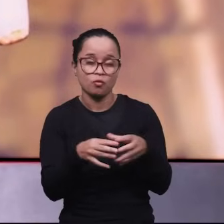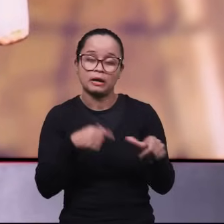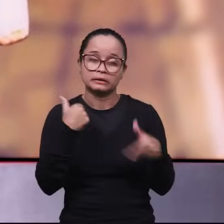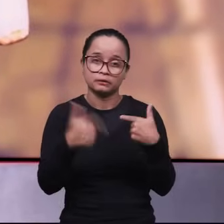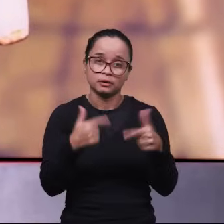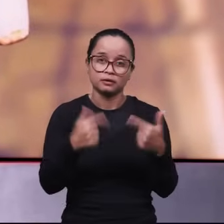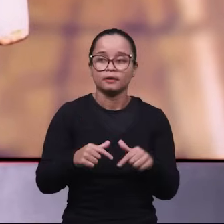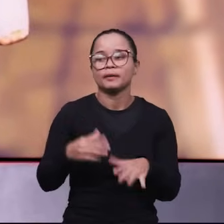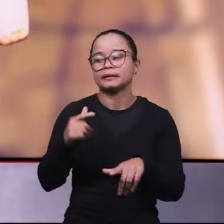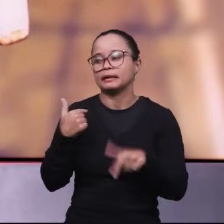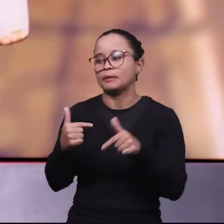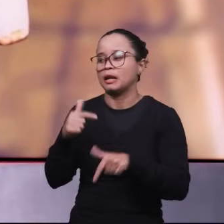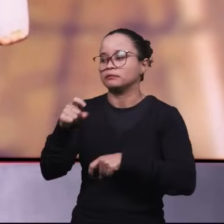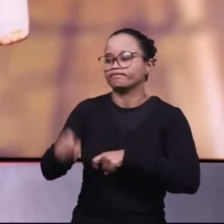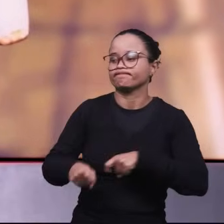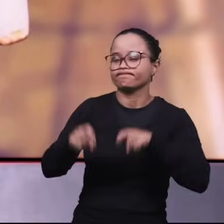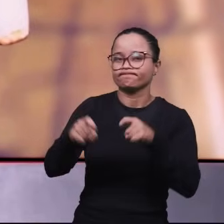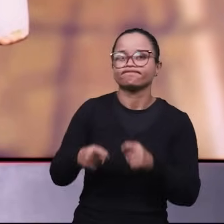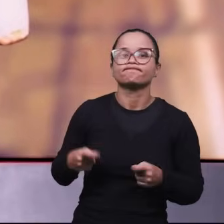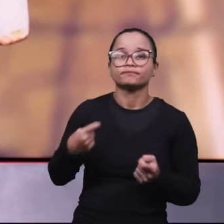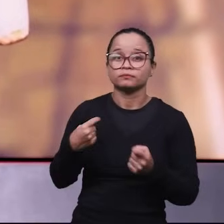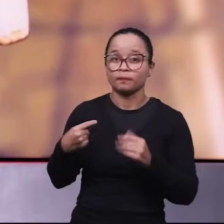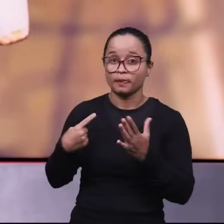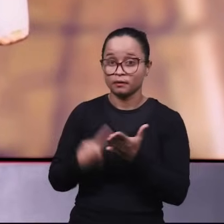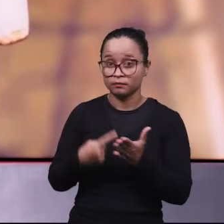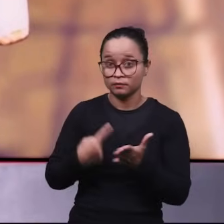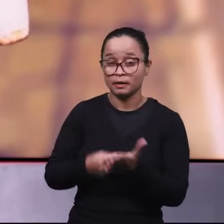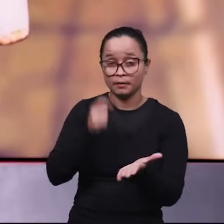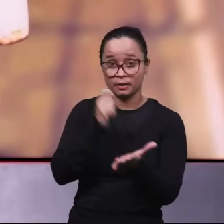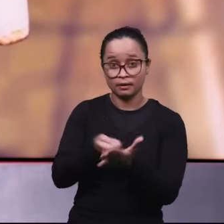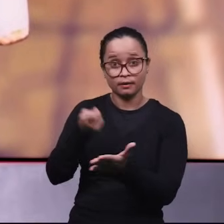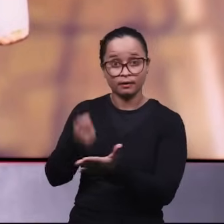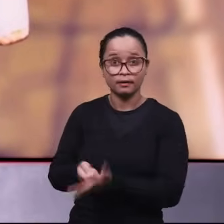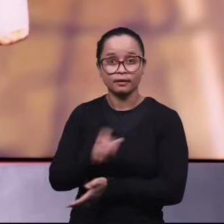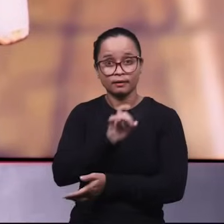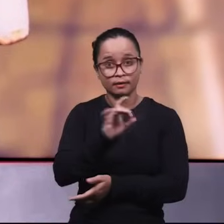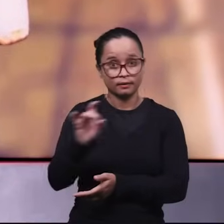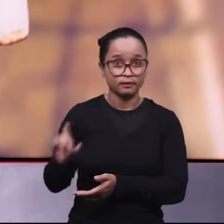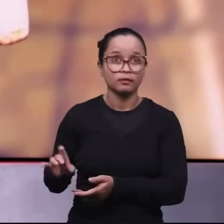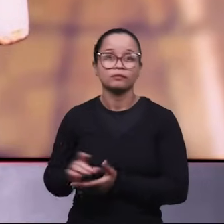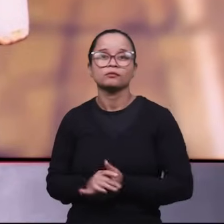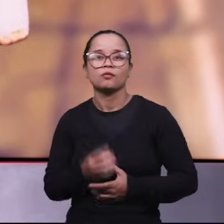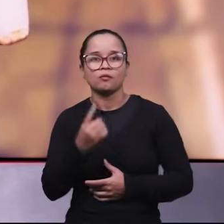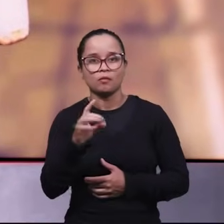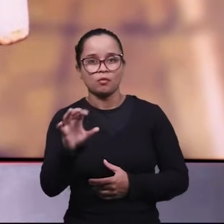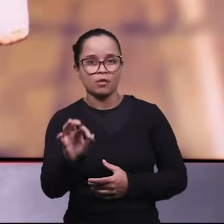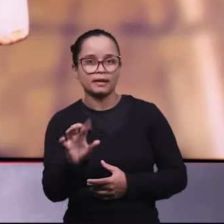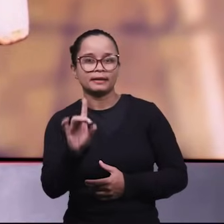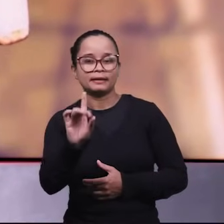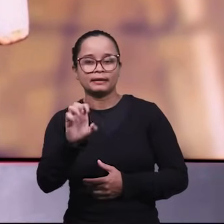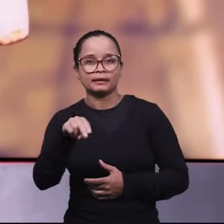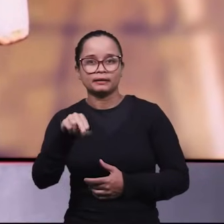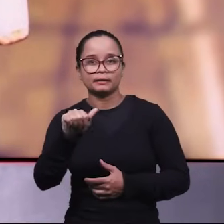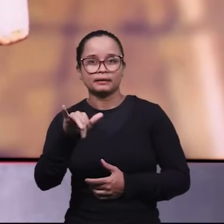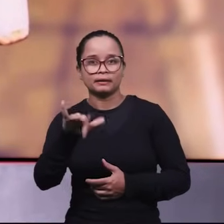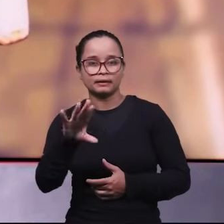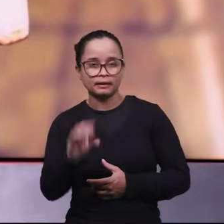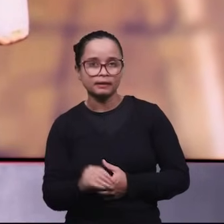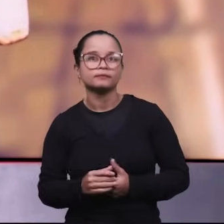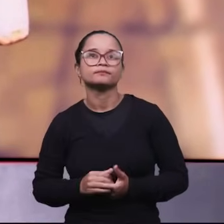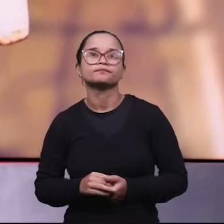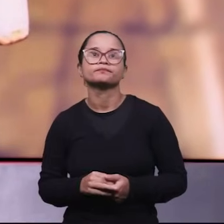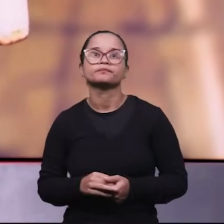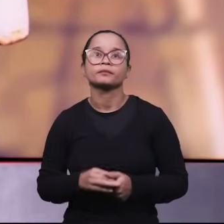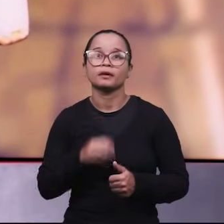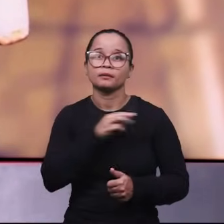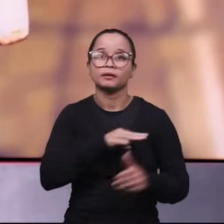e concordou em pagar a cada um denário. Está lá em Mateus 20, 1 a 16. Porque